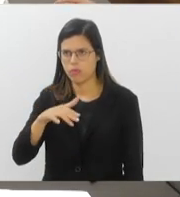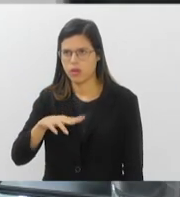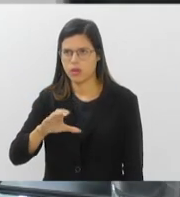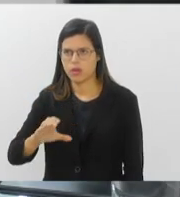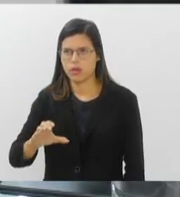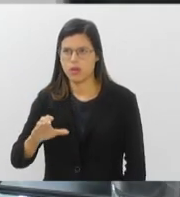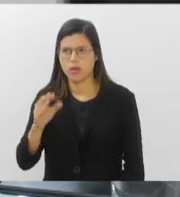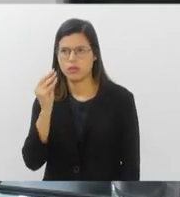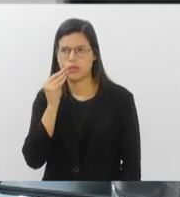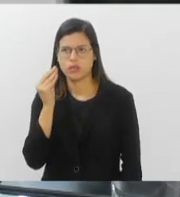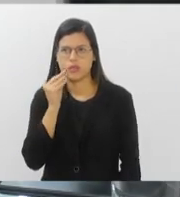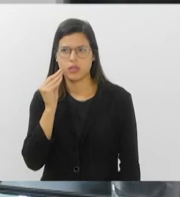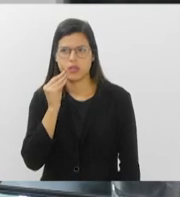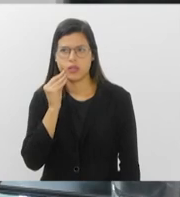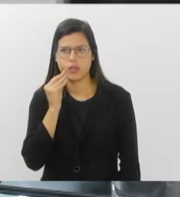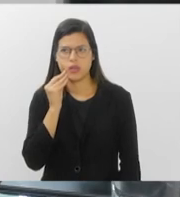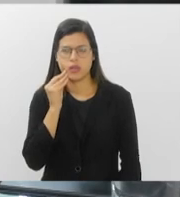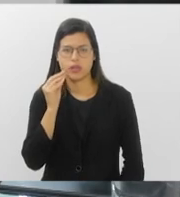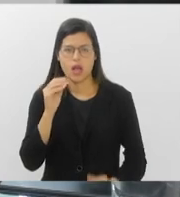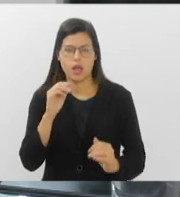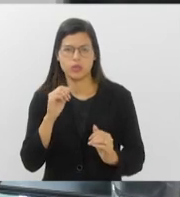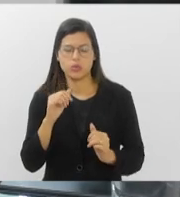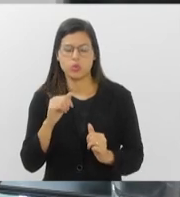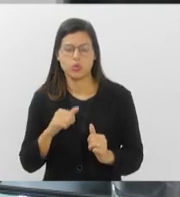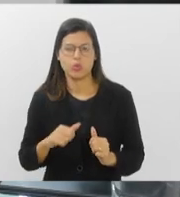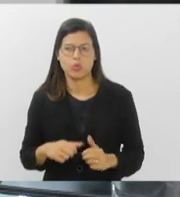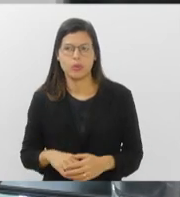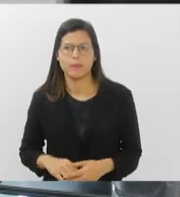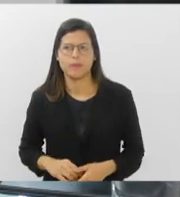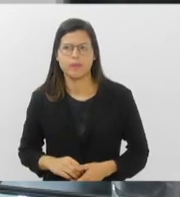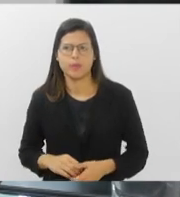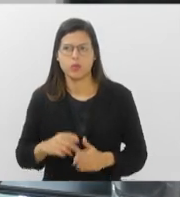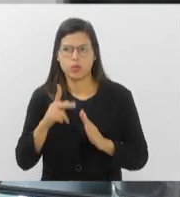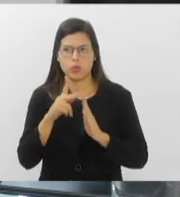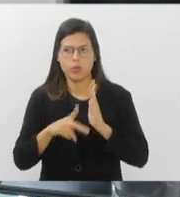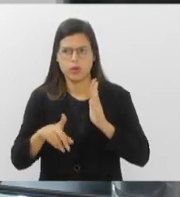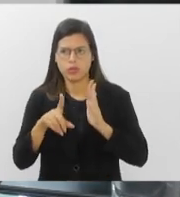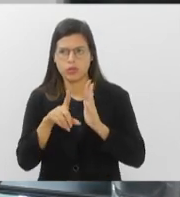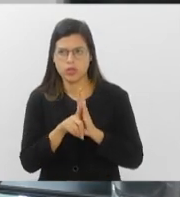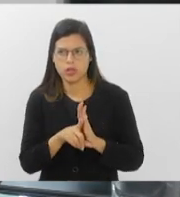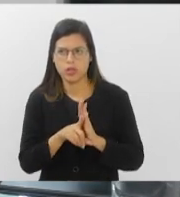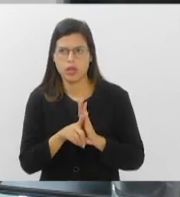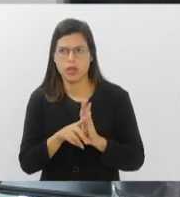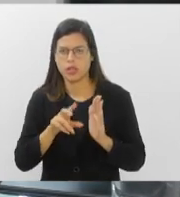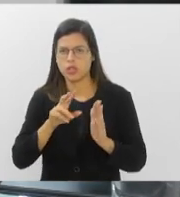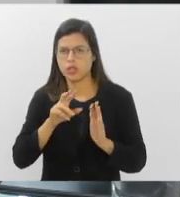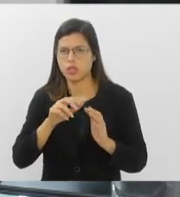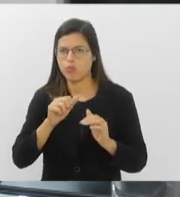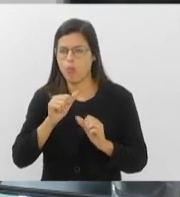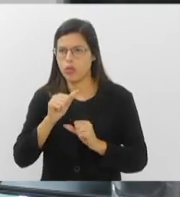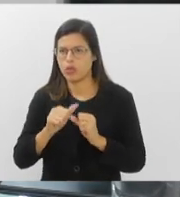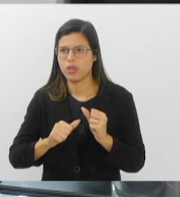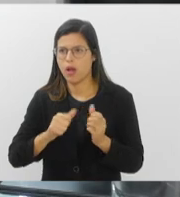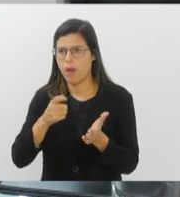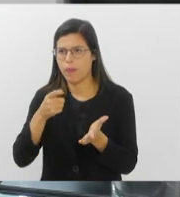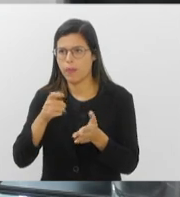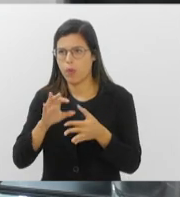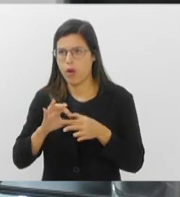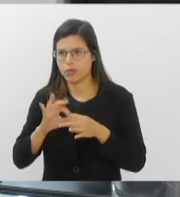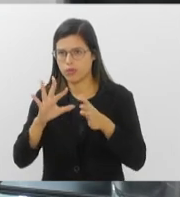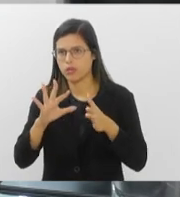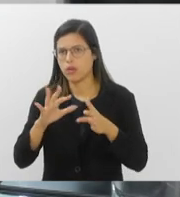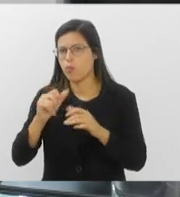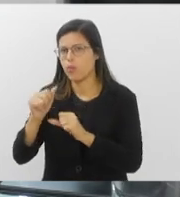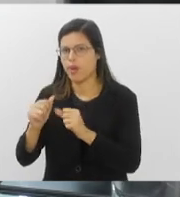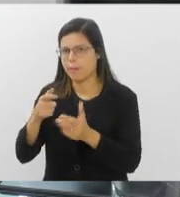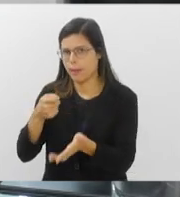projetos, excluir os aquele volume de projetos autorizativos, partir para projetos